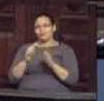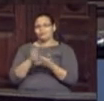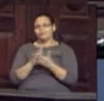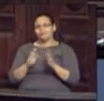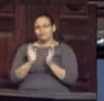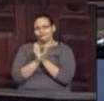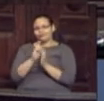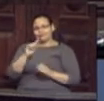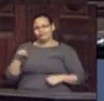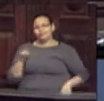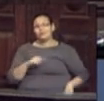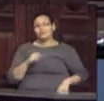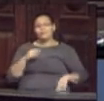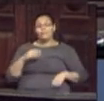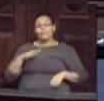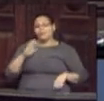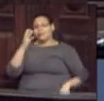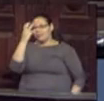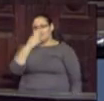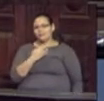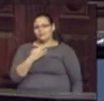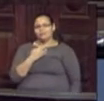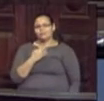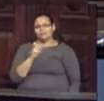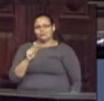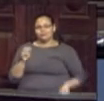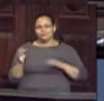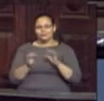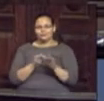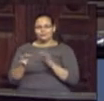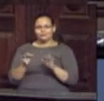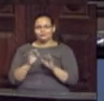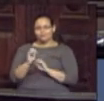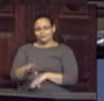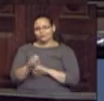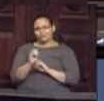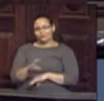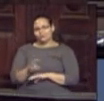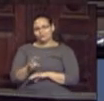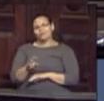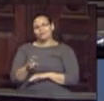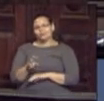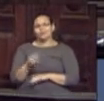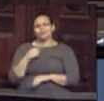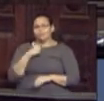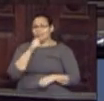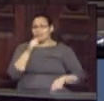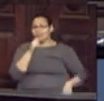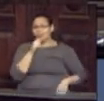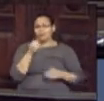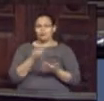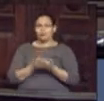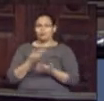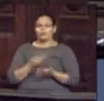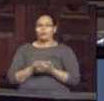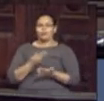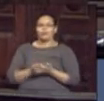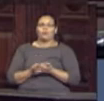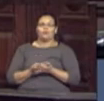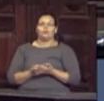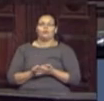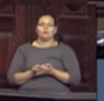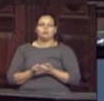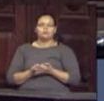é que pode haver coisa mais grave do que essa em termos de planejamento educacional. Mas tudo isso sem que as escolas que